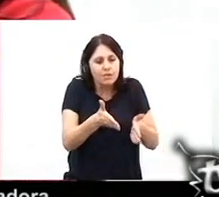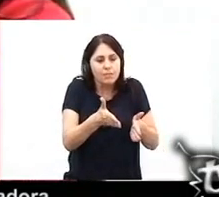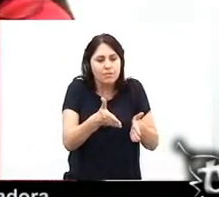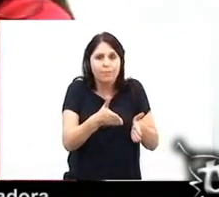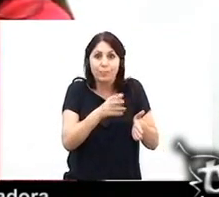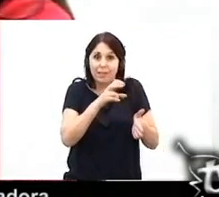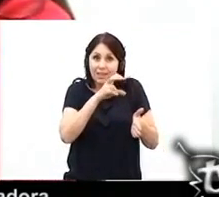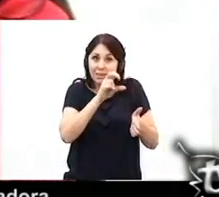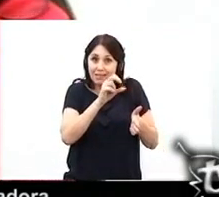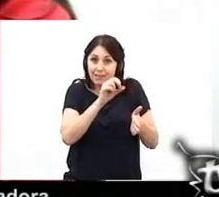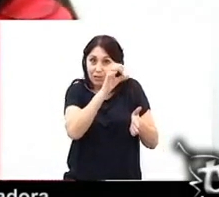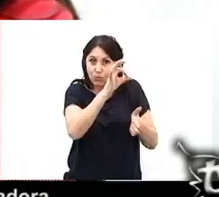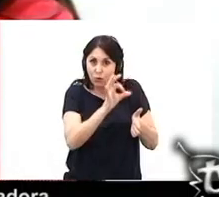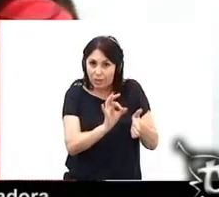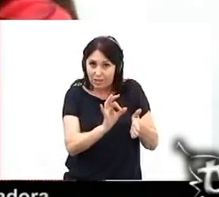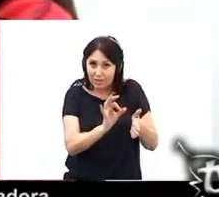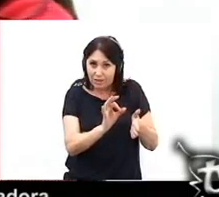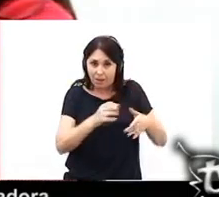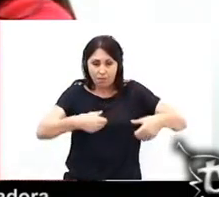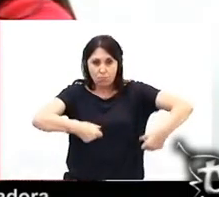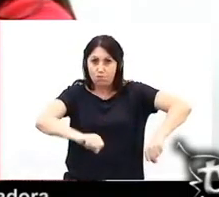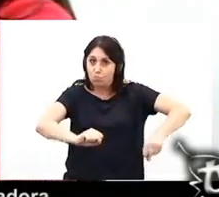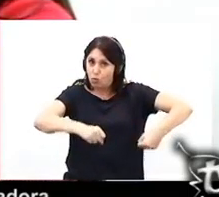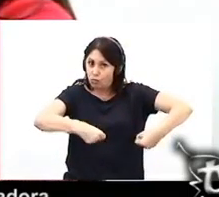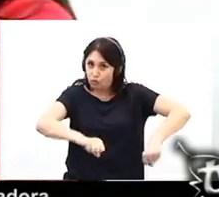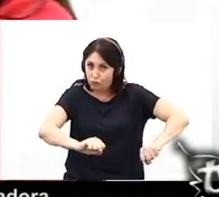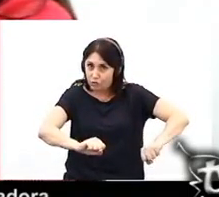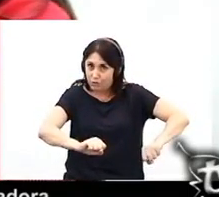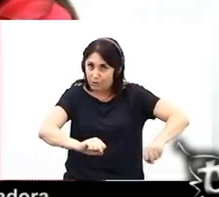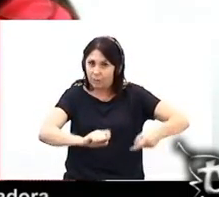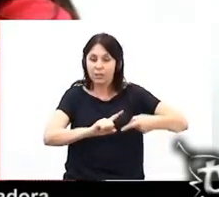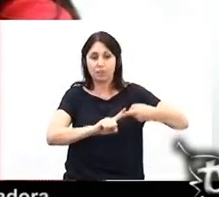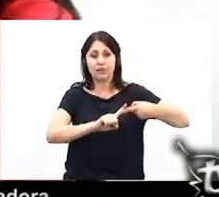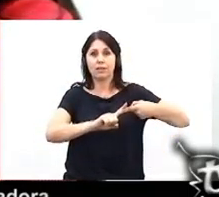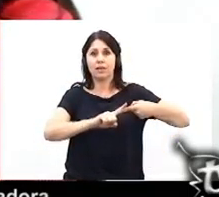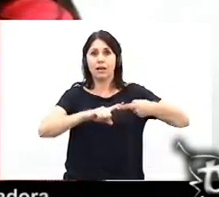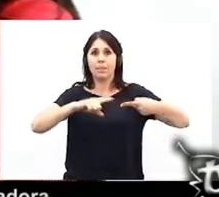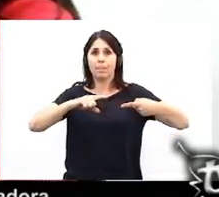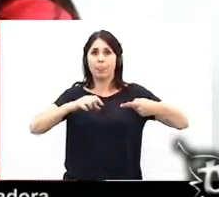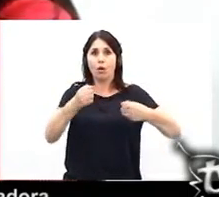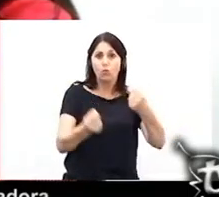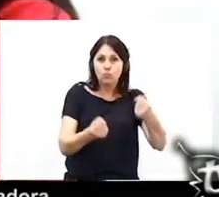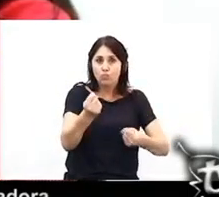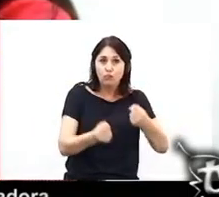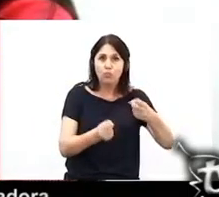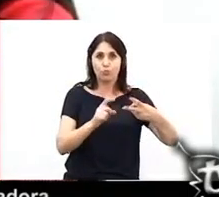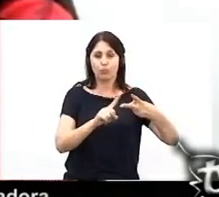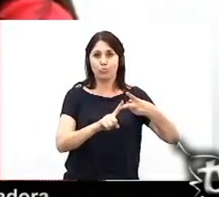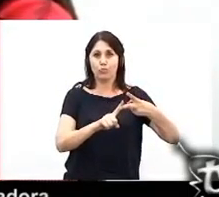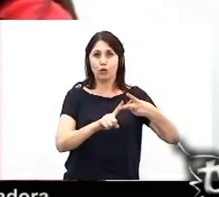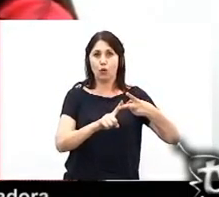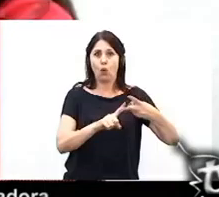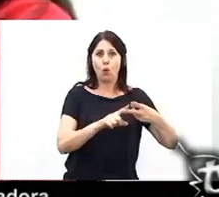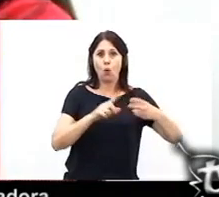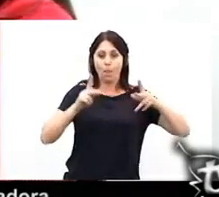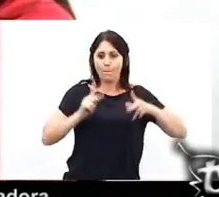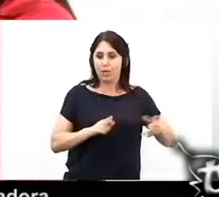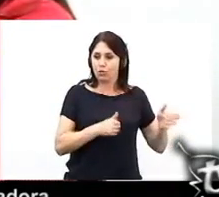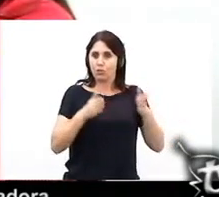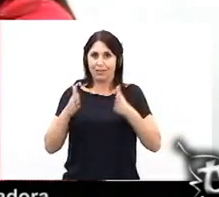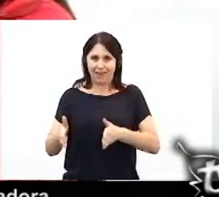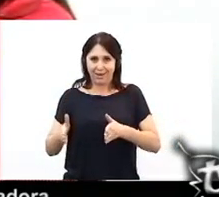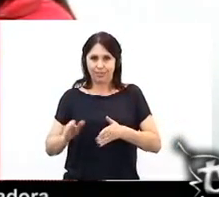de 18 a 25 anos. Mas nós agora estudamos localmente o que acontece. Então, nós temos